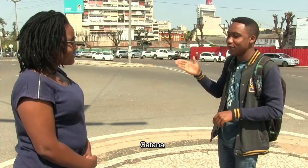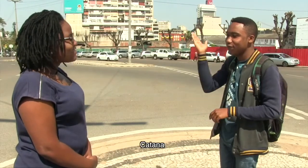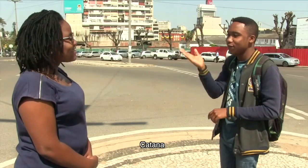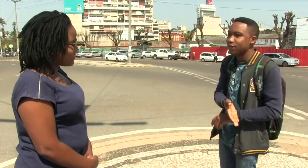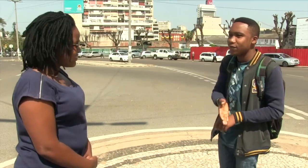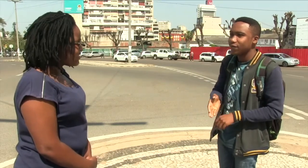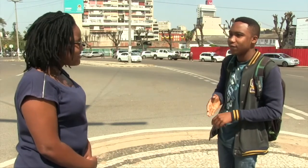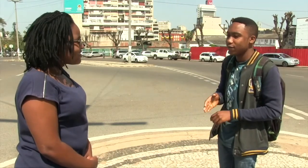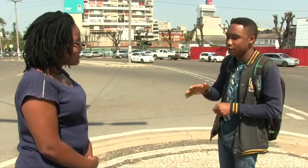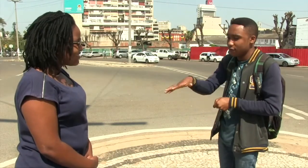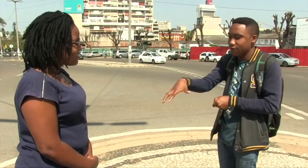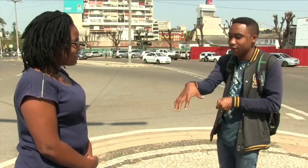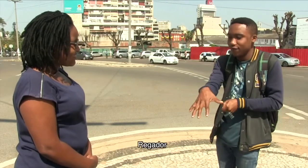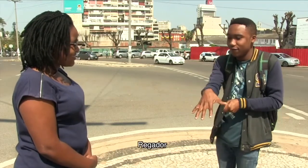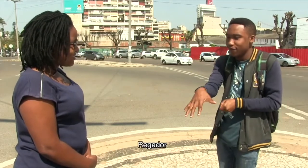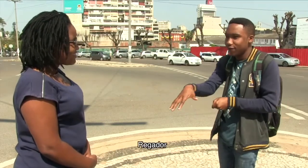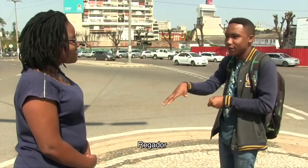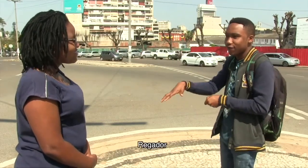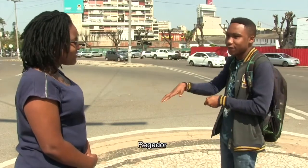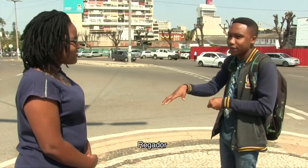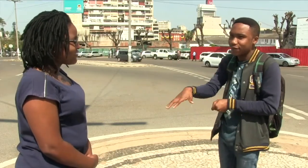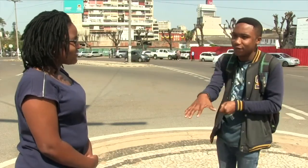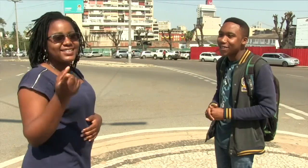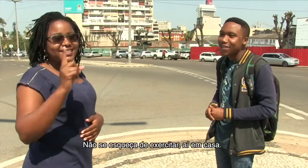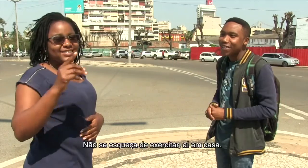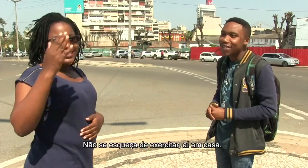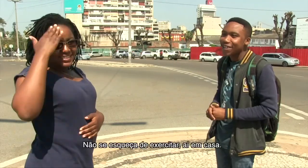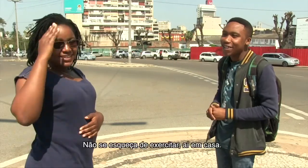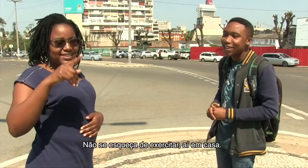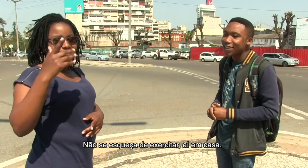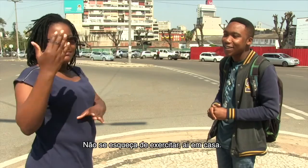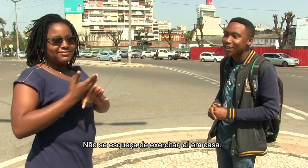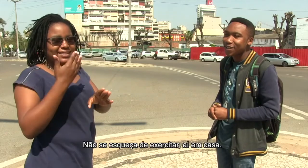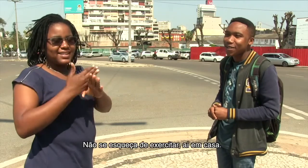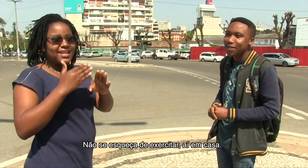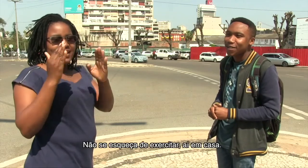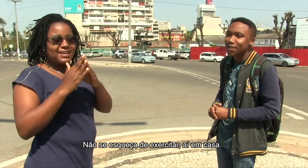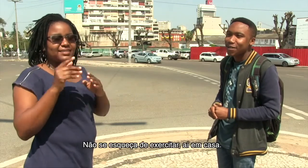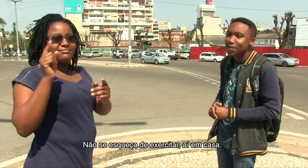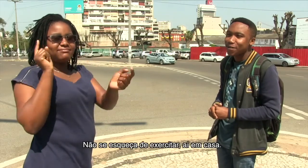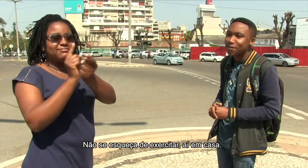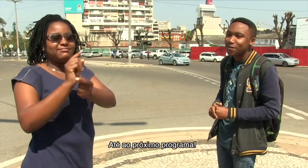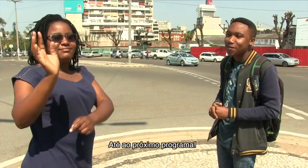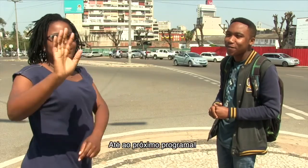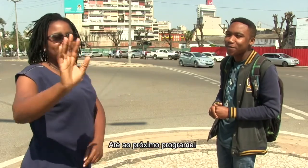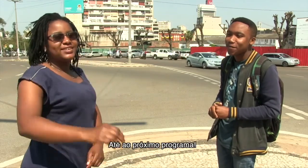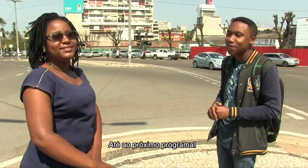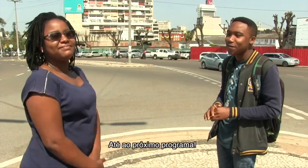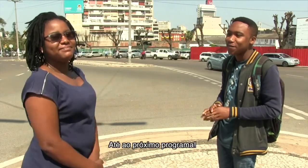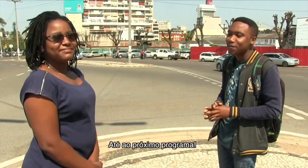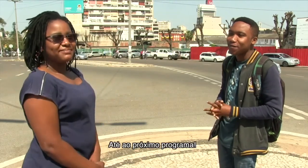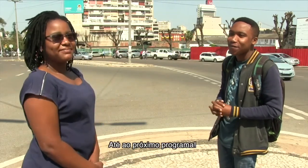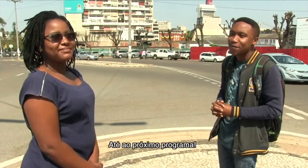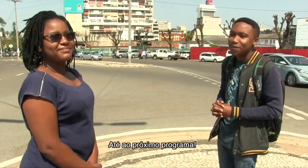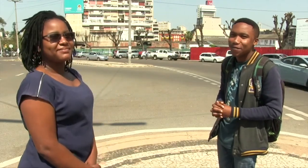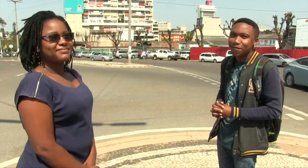Katana. Regador. Não esqueça de exercitar aí em casa. Até o próximo